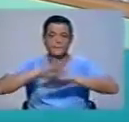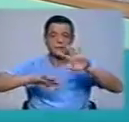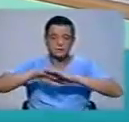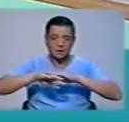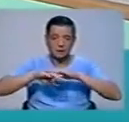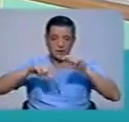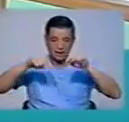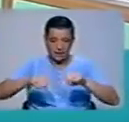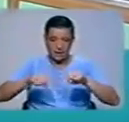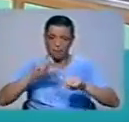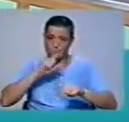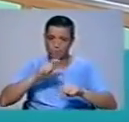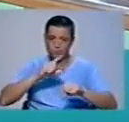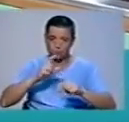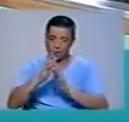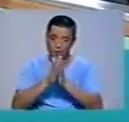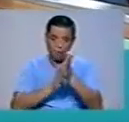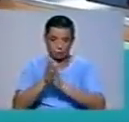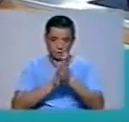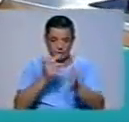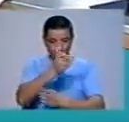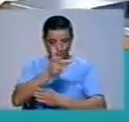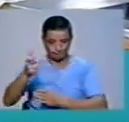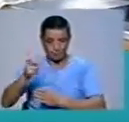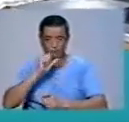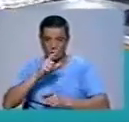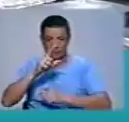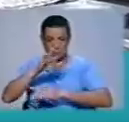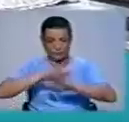Claro. E aqui é uma ótima oportunidade para conseguir fazê-lo.